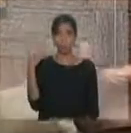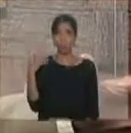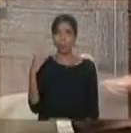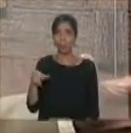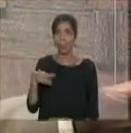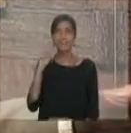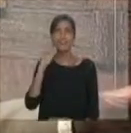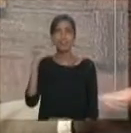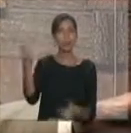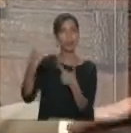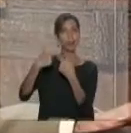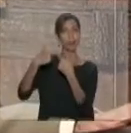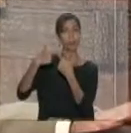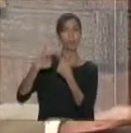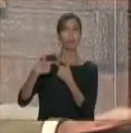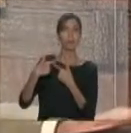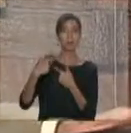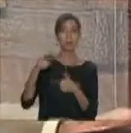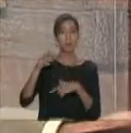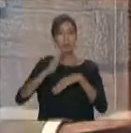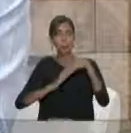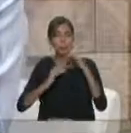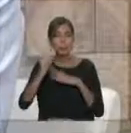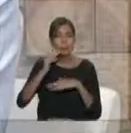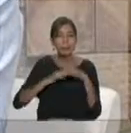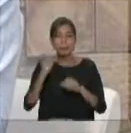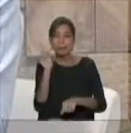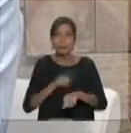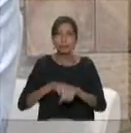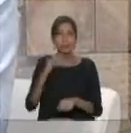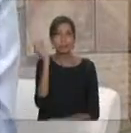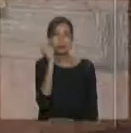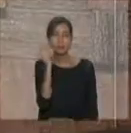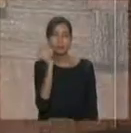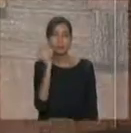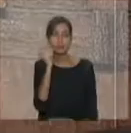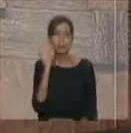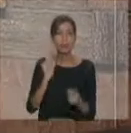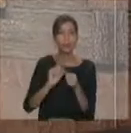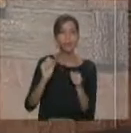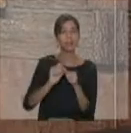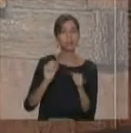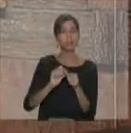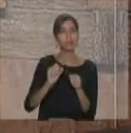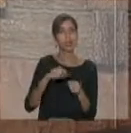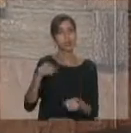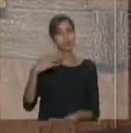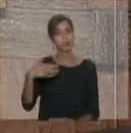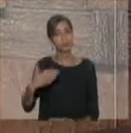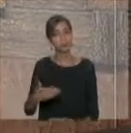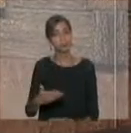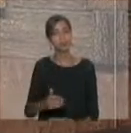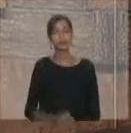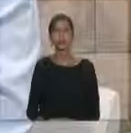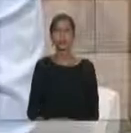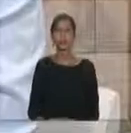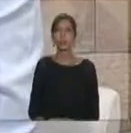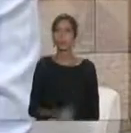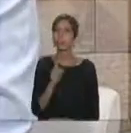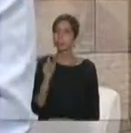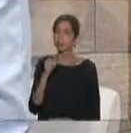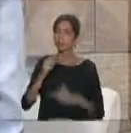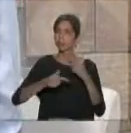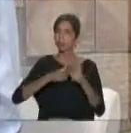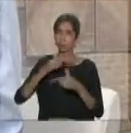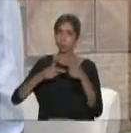esporro do chefe. Né? Era a prática, era a prática do jornalismo. Era a né? prática, era o fazer. É verdade, diário. Né? É verdade. E o senhor